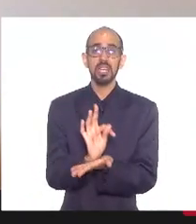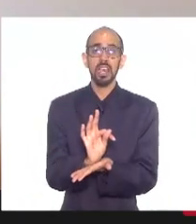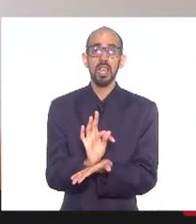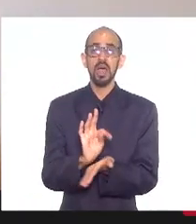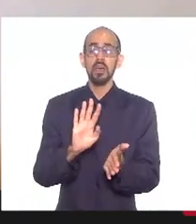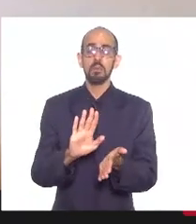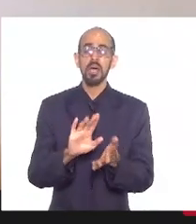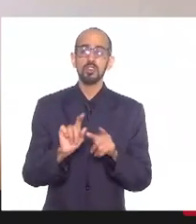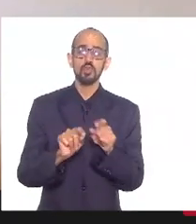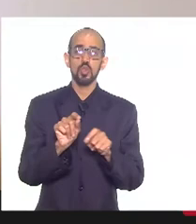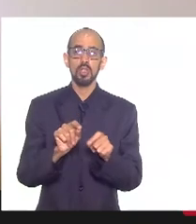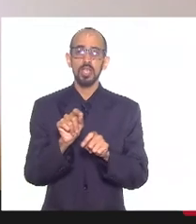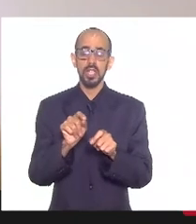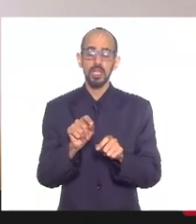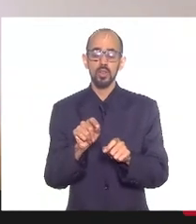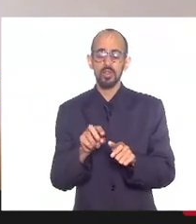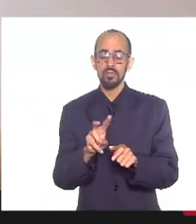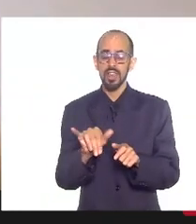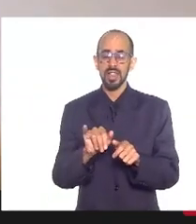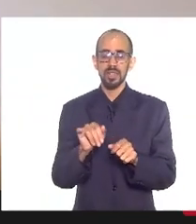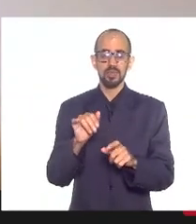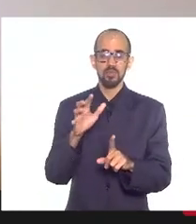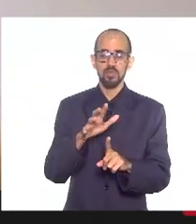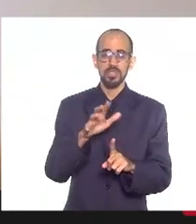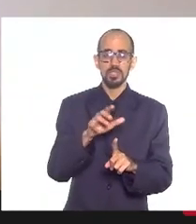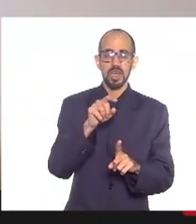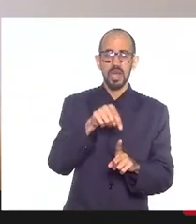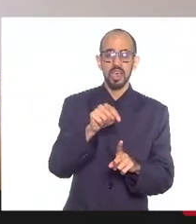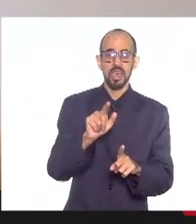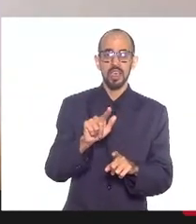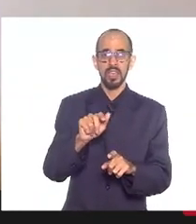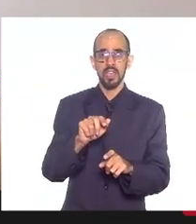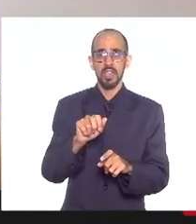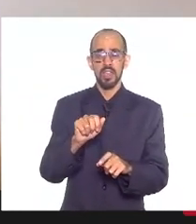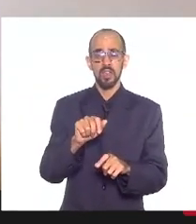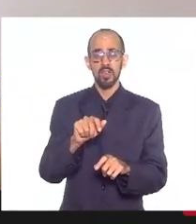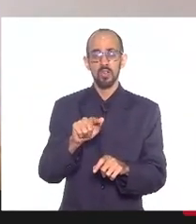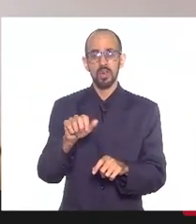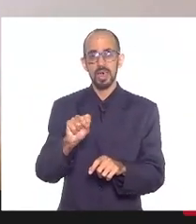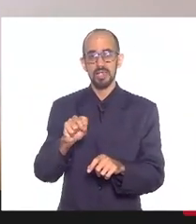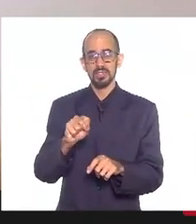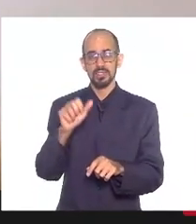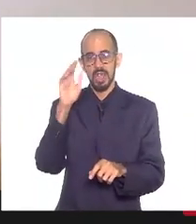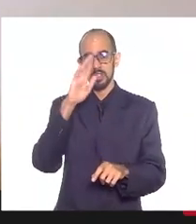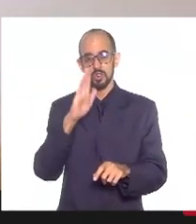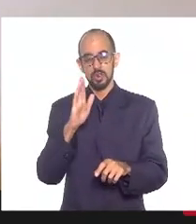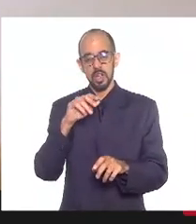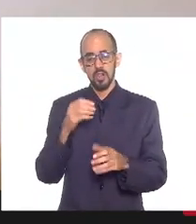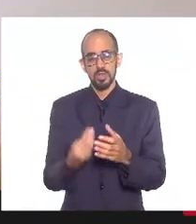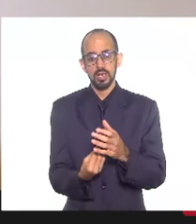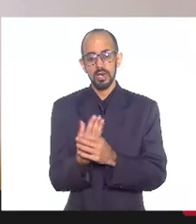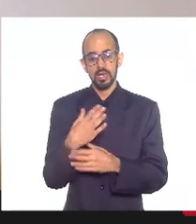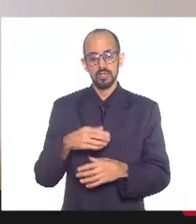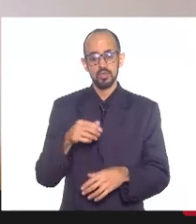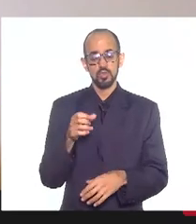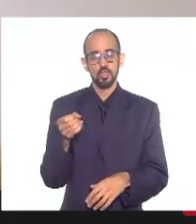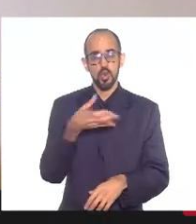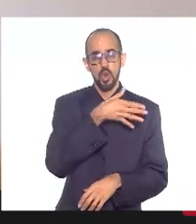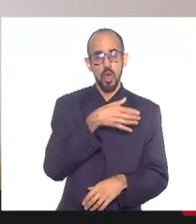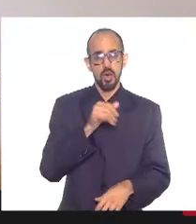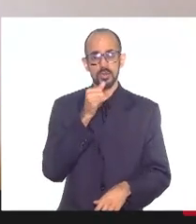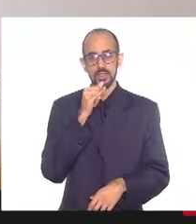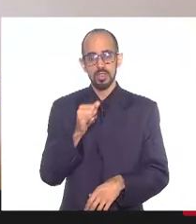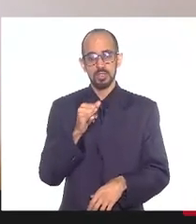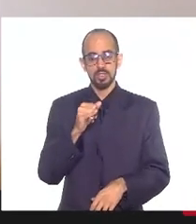o gás nacional, em particular os projetos de novas térmicas que estejam localizados nos estados